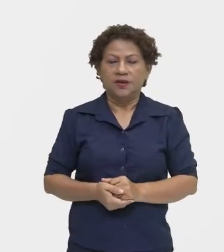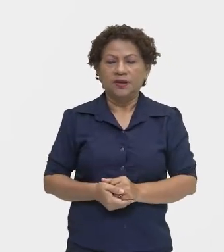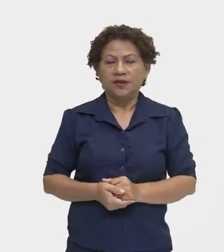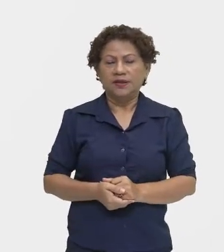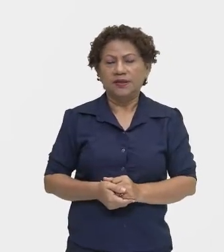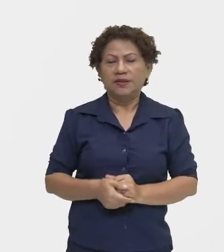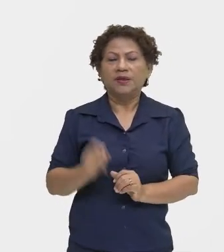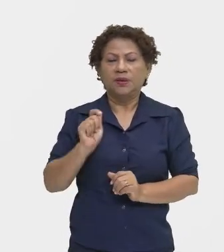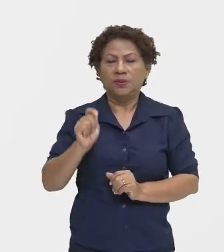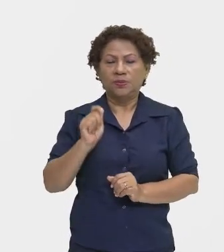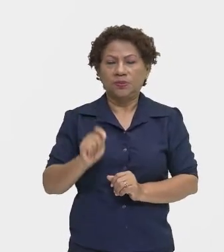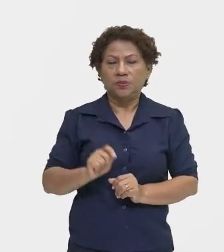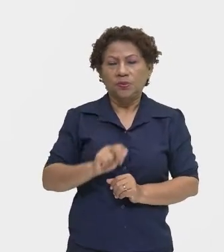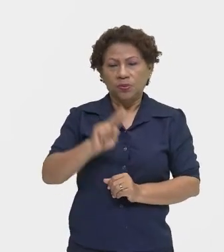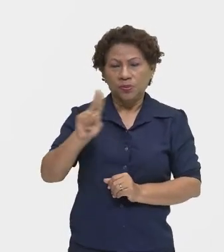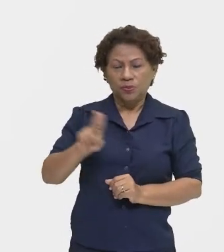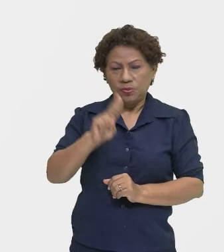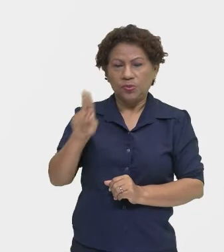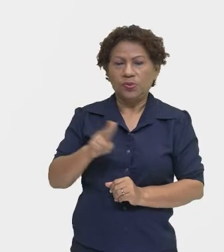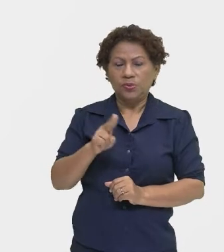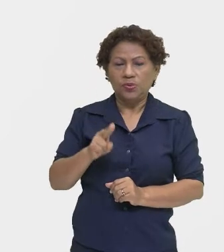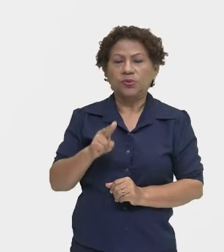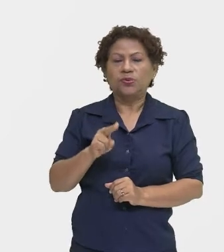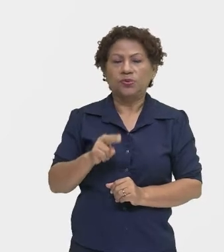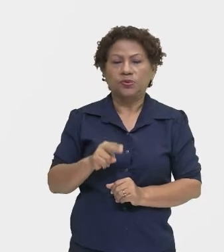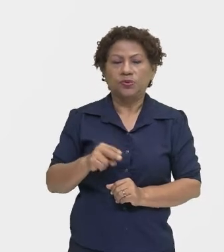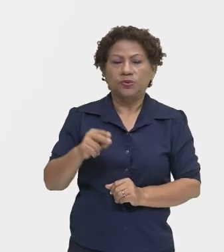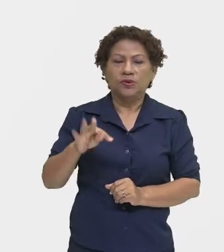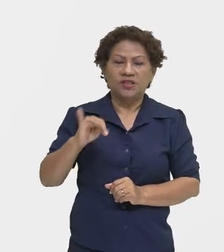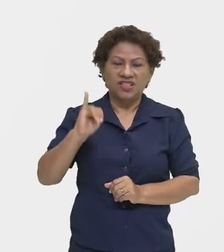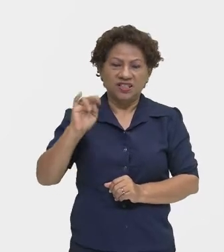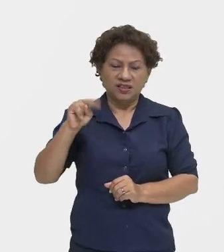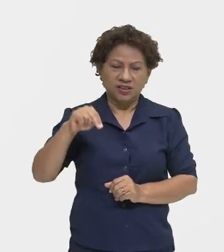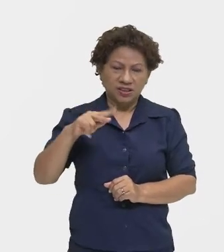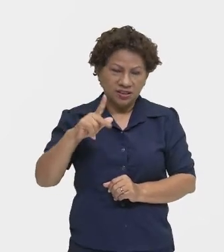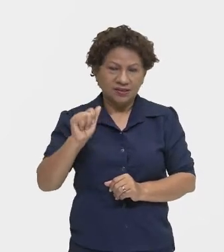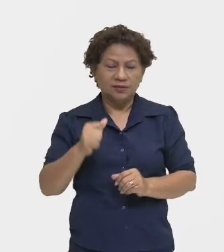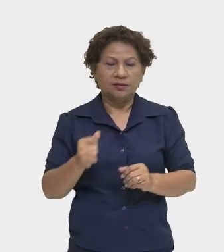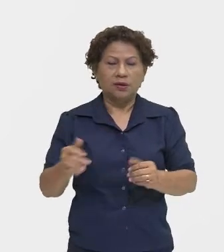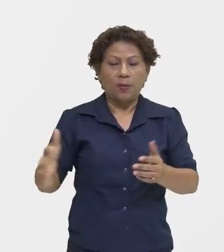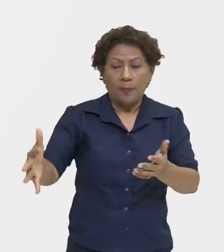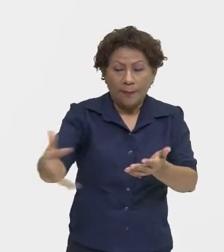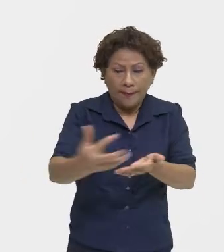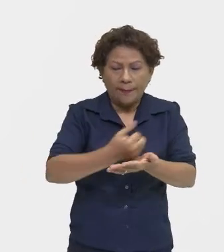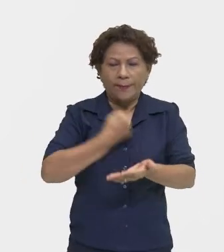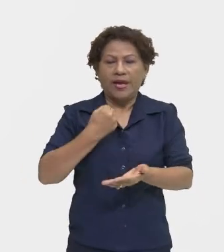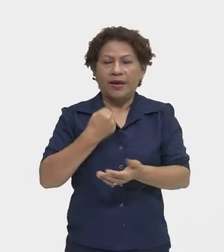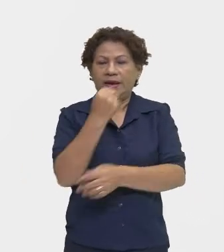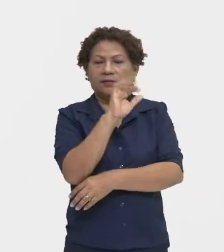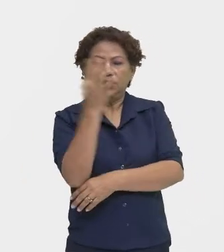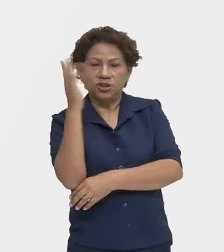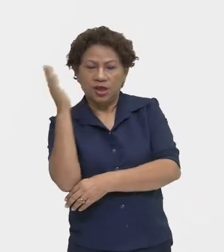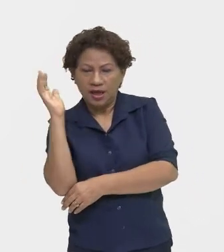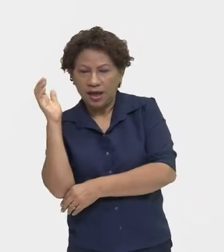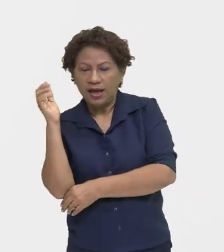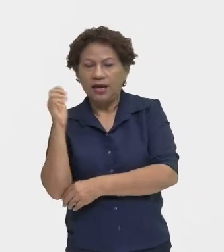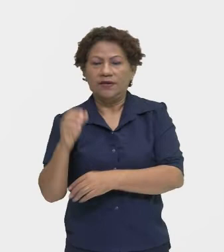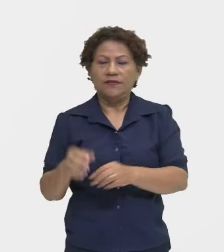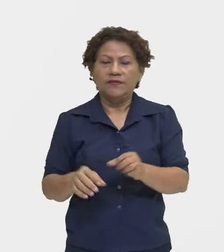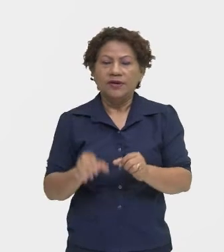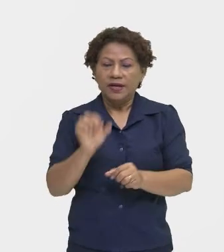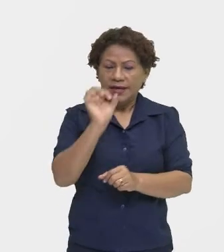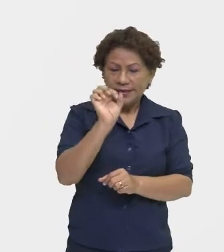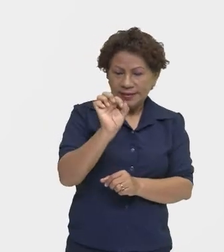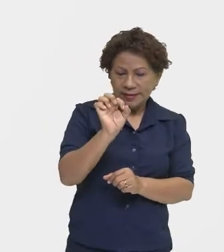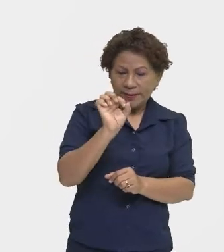obtidas através da extração de óleos, de sementes, de flores e outros elementos encontrados na